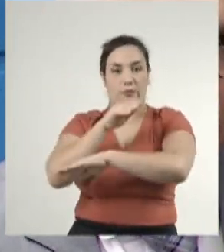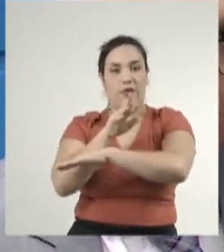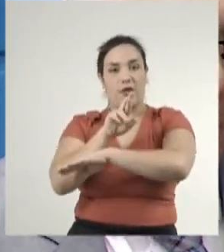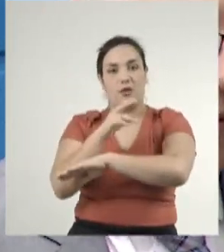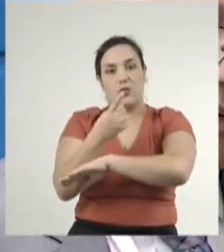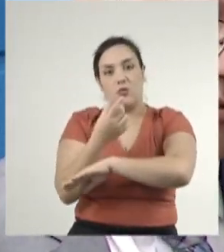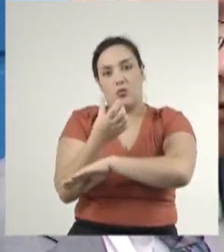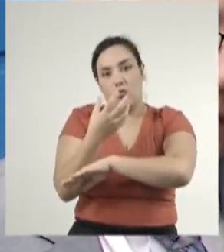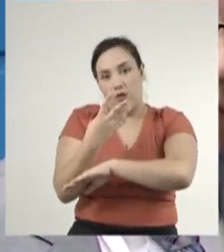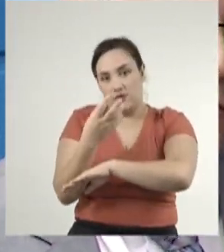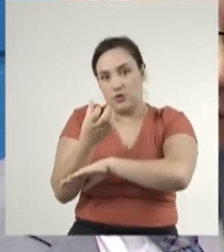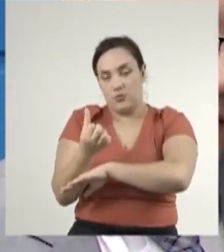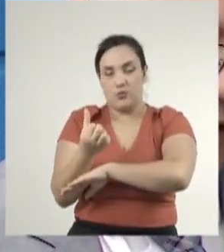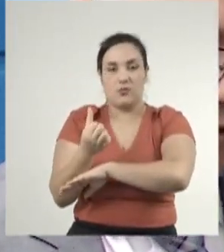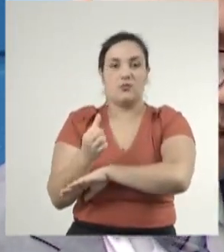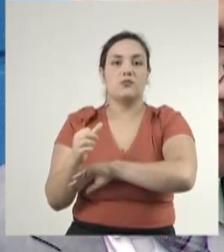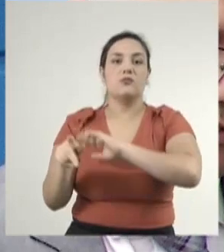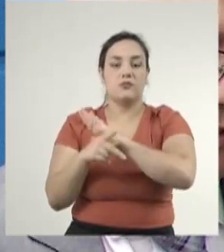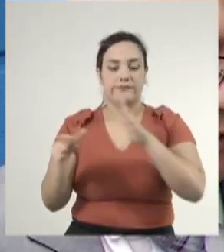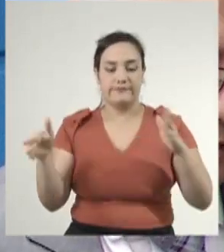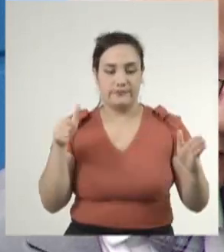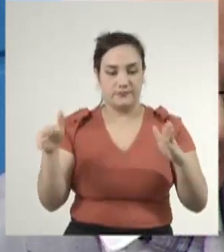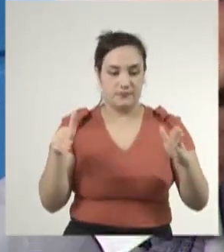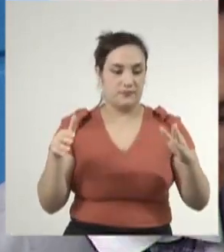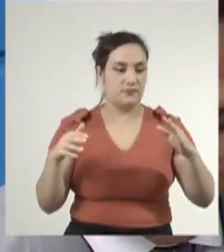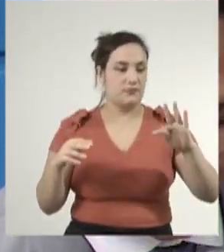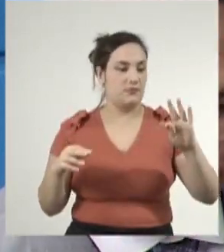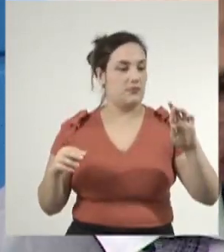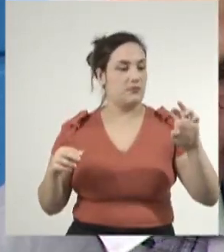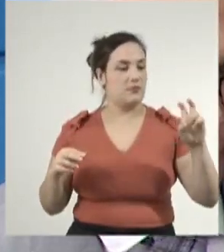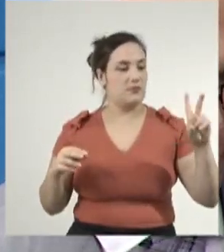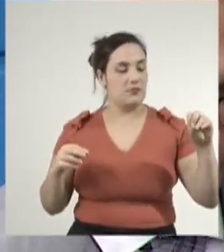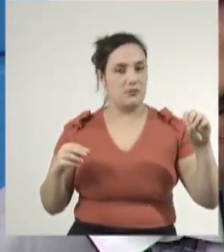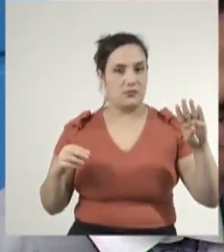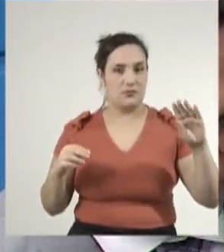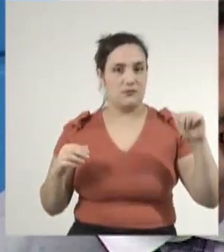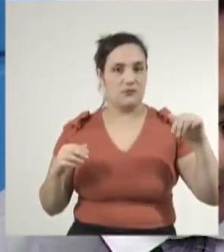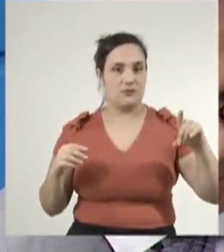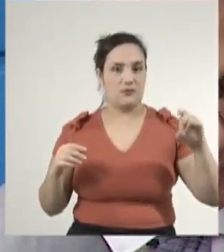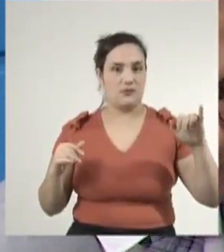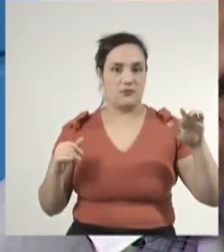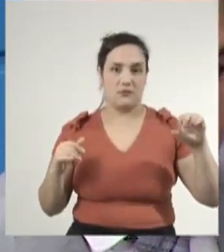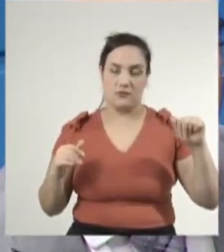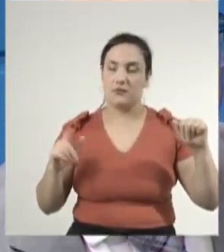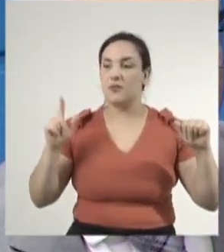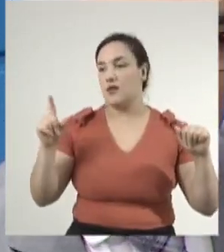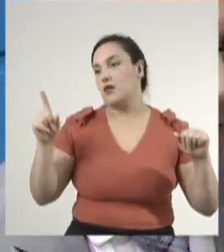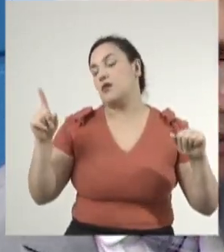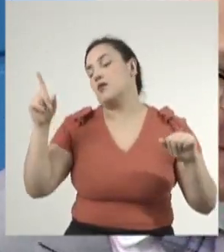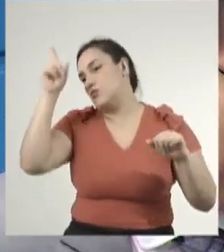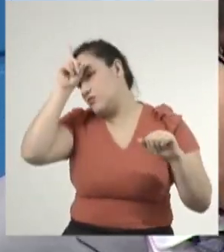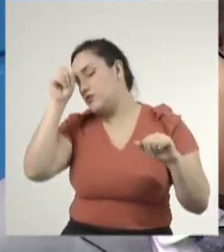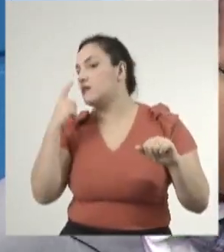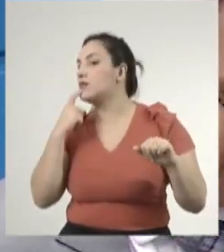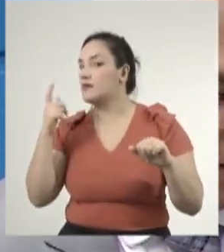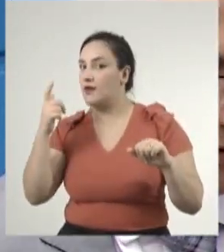BR-146, no trecho compreendido do Trevo da Bandeira e o novo Hospital Regional, também no município de Dourados. Obrigado, senhor presidente.